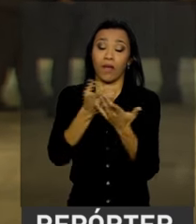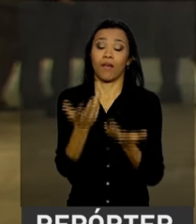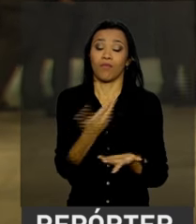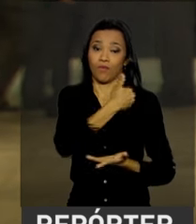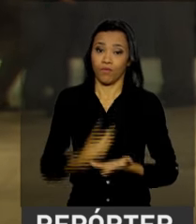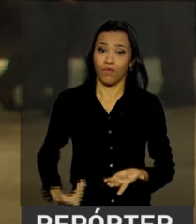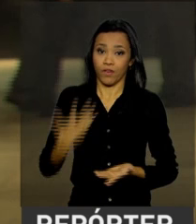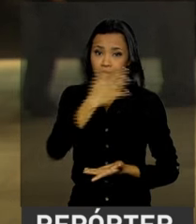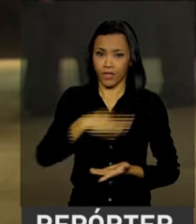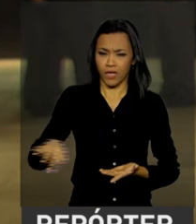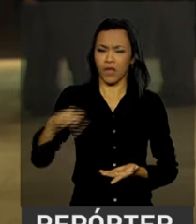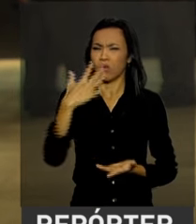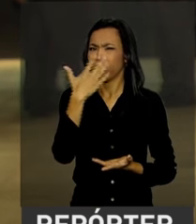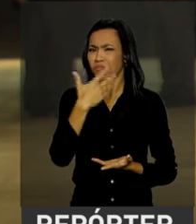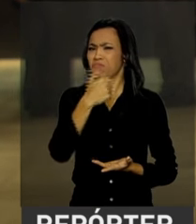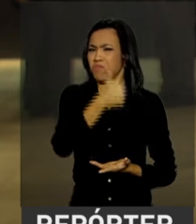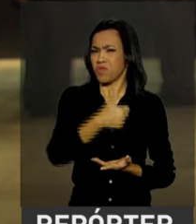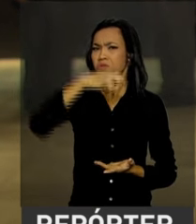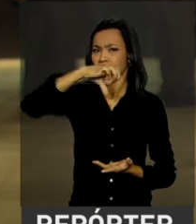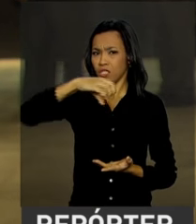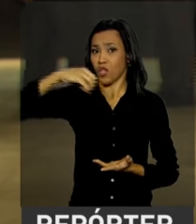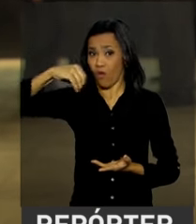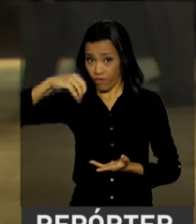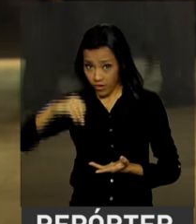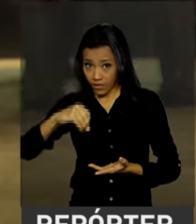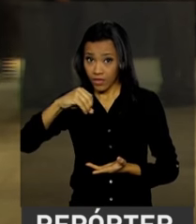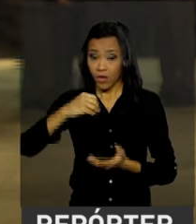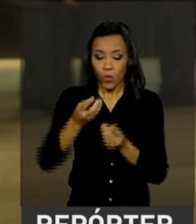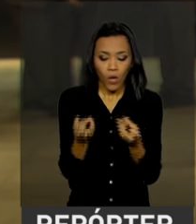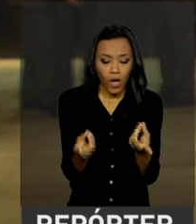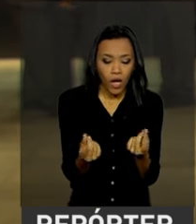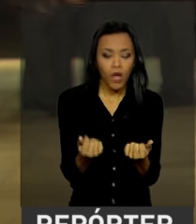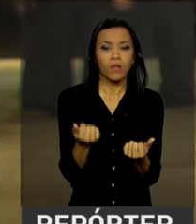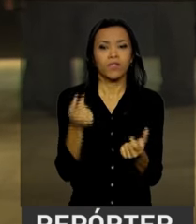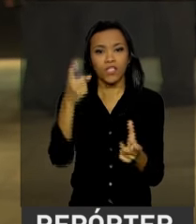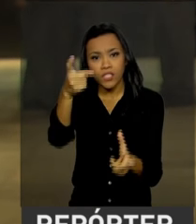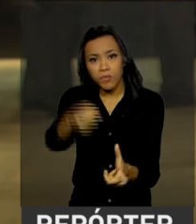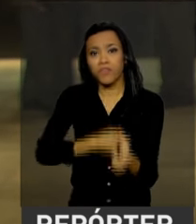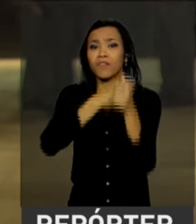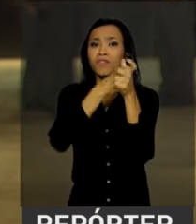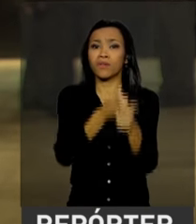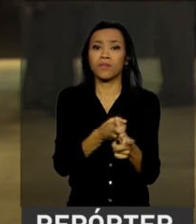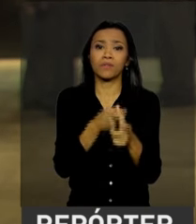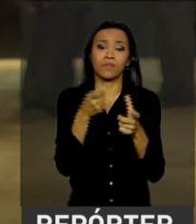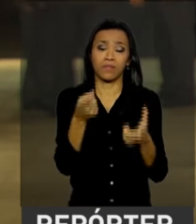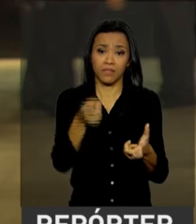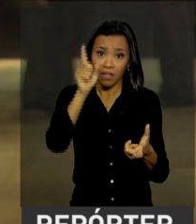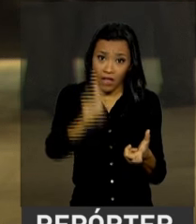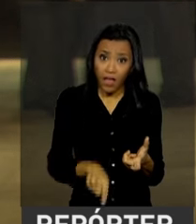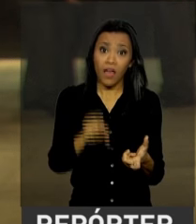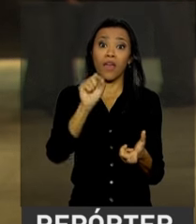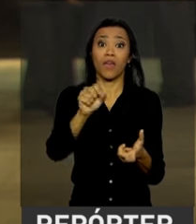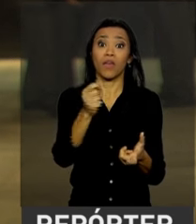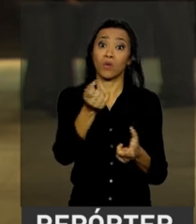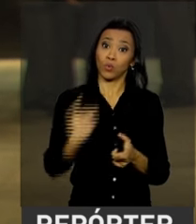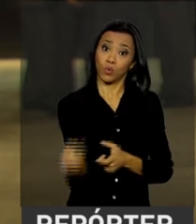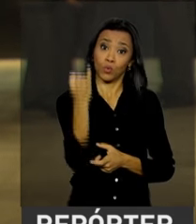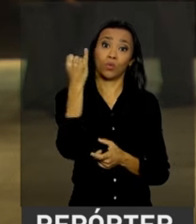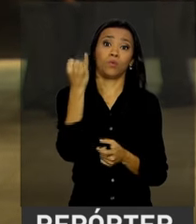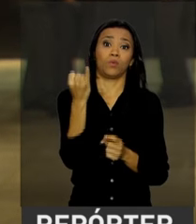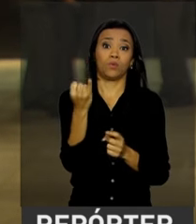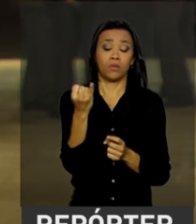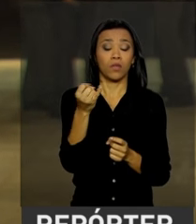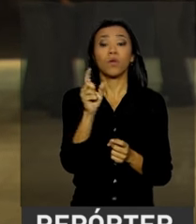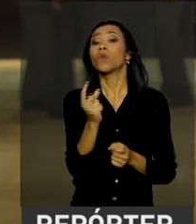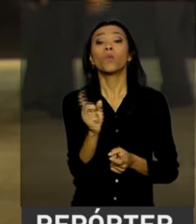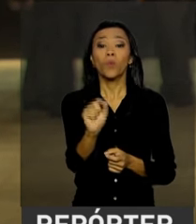Desde o fim dos anos 90, o cálculo sobre estas dívidas é o de juros compostos, ou seja, juros sobre juros,